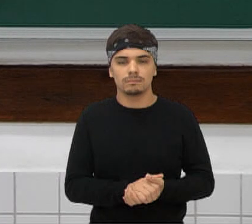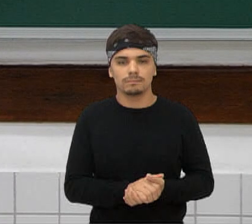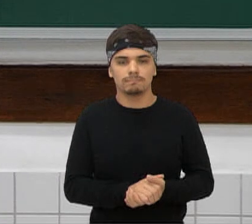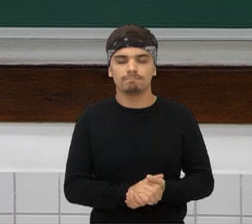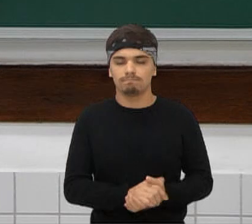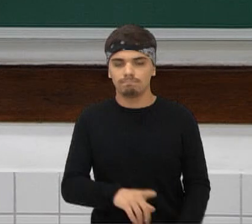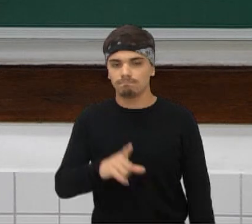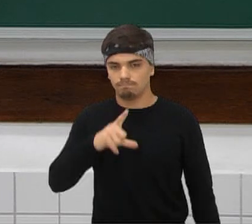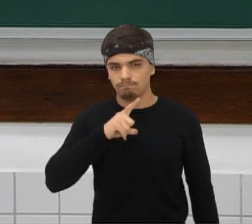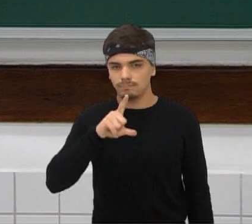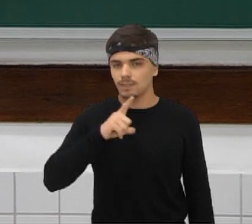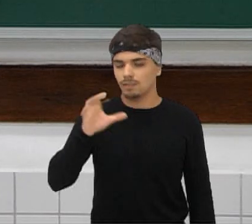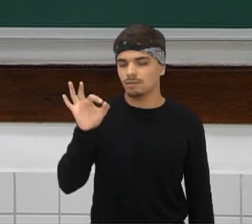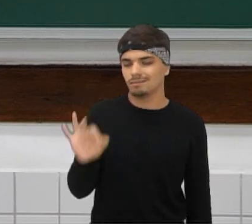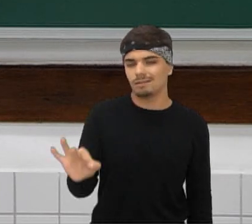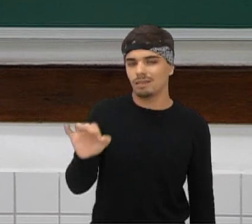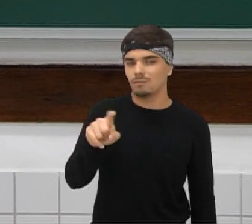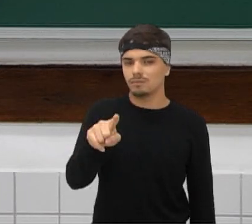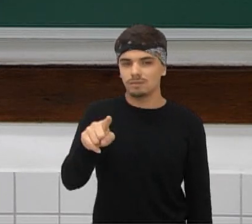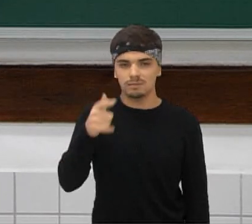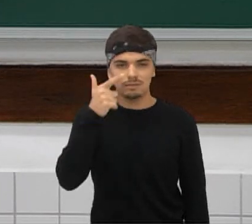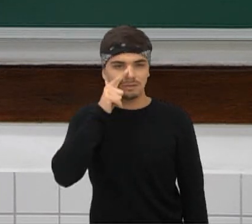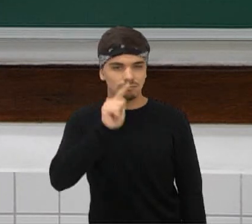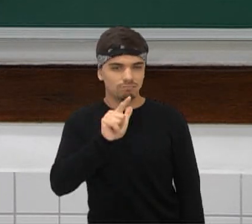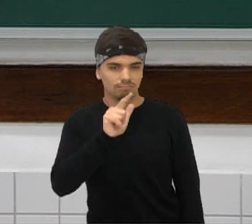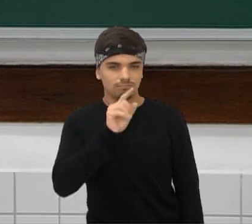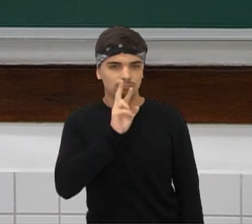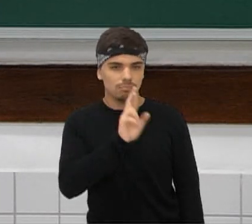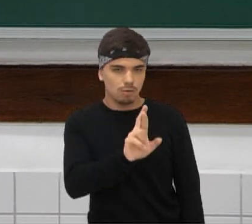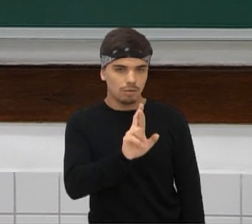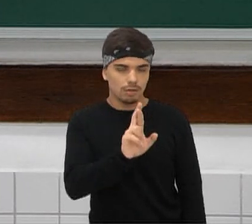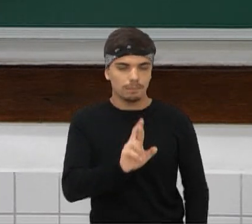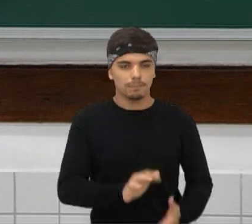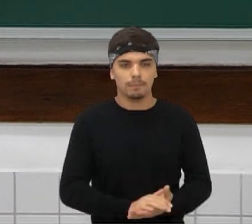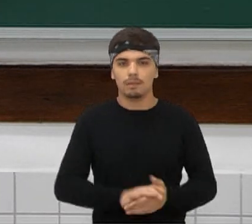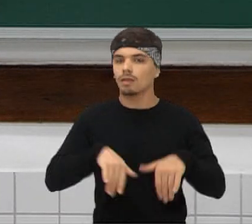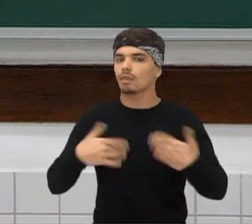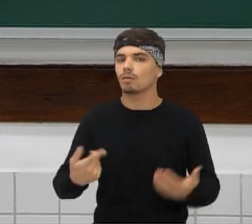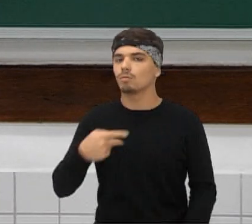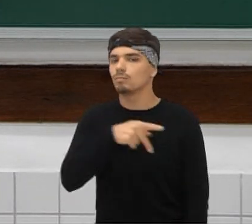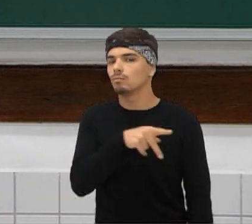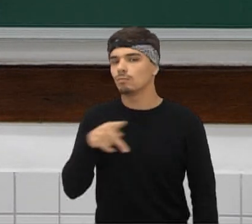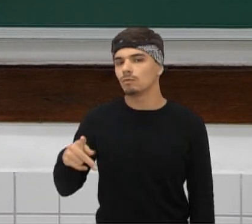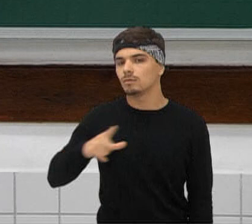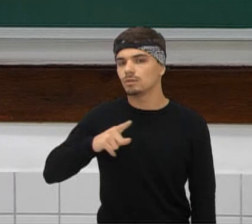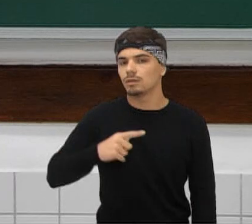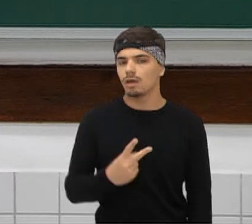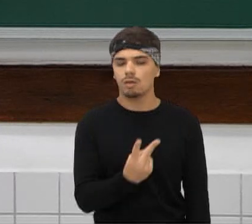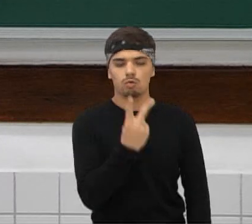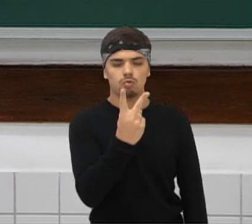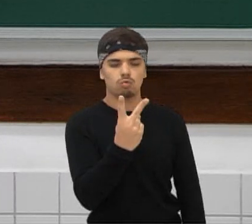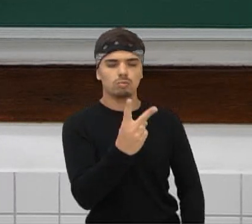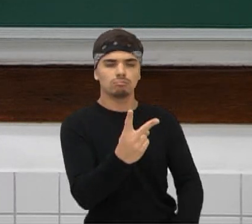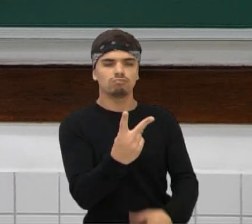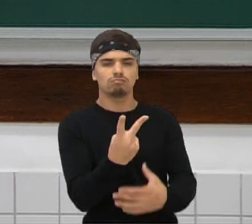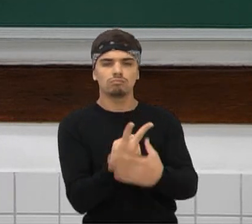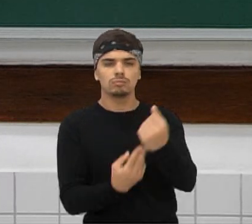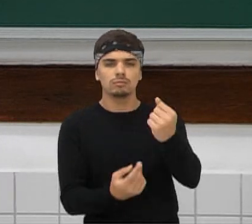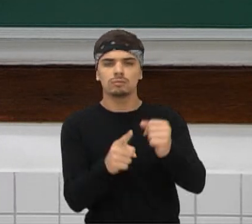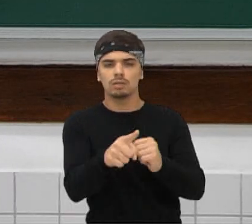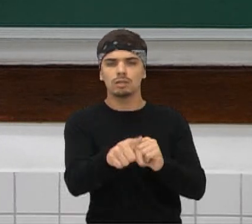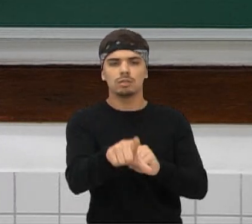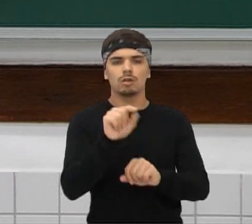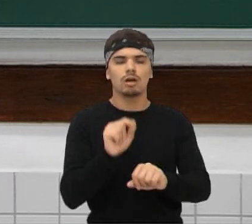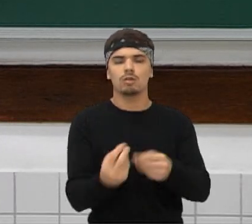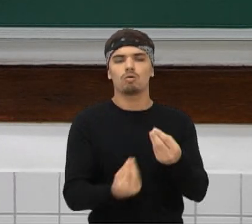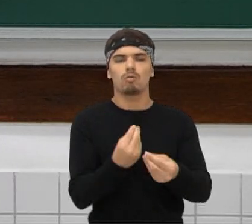Tenho certeza que você conseguiu resolver. Então, a prof vai te dar 2 formas de resolução, tá? Aí